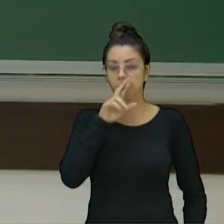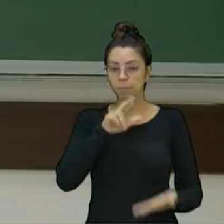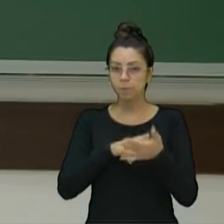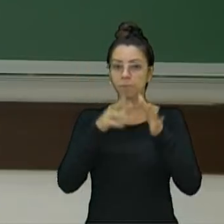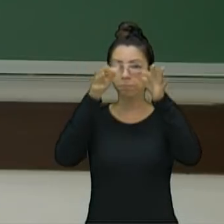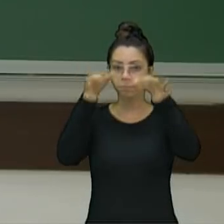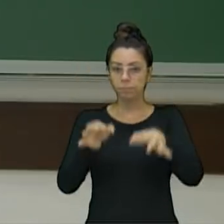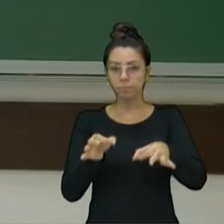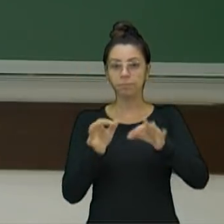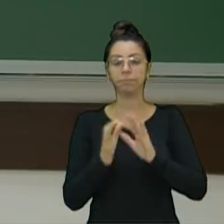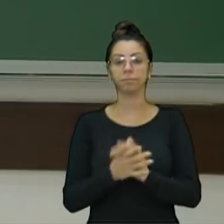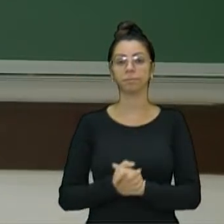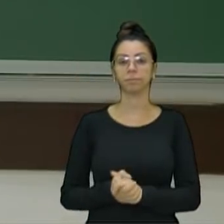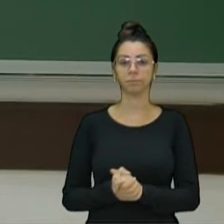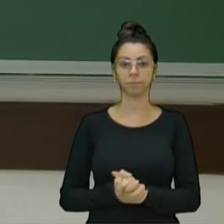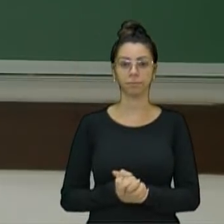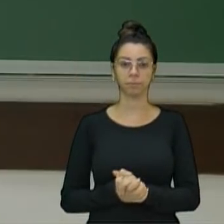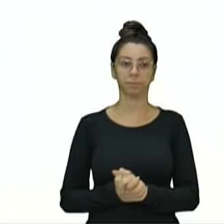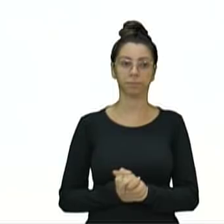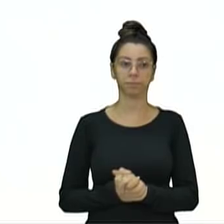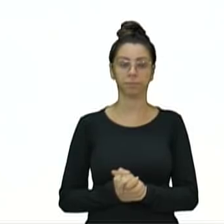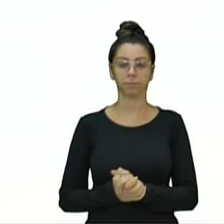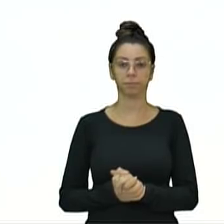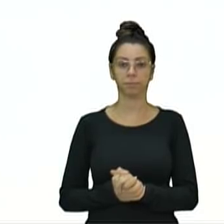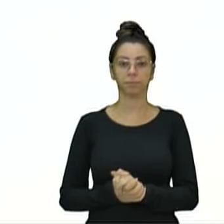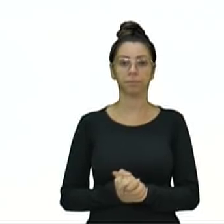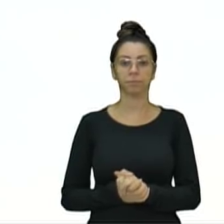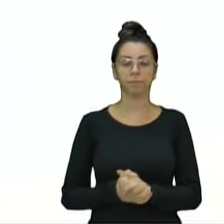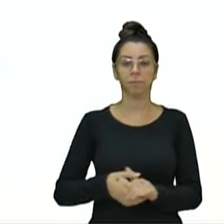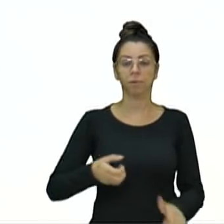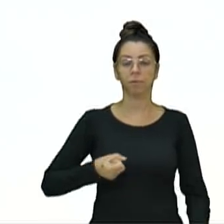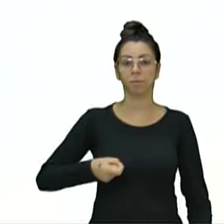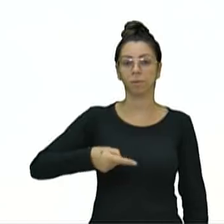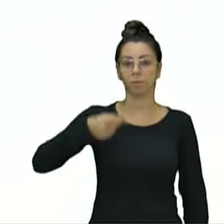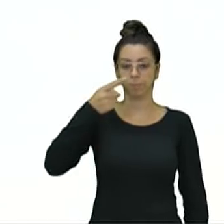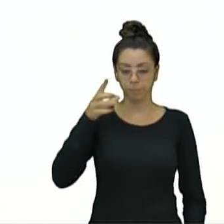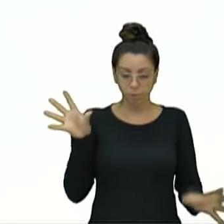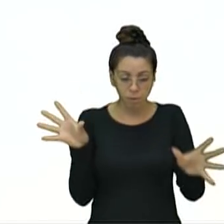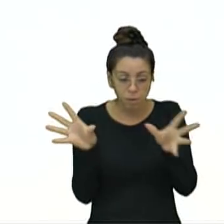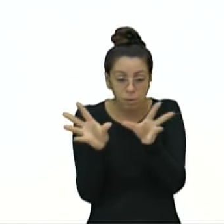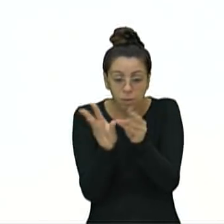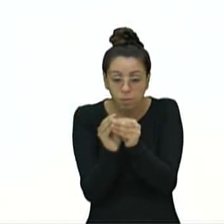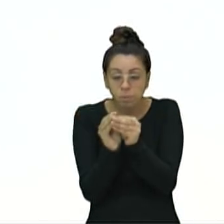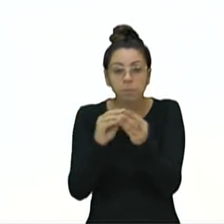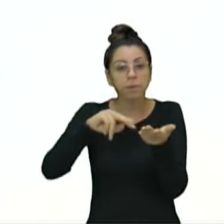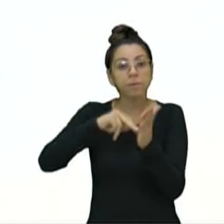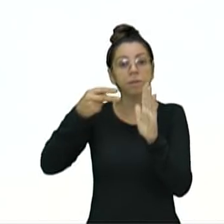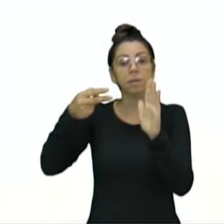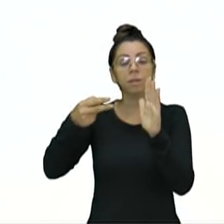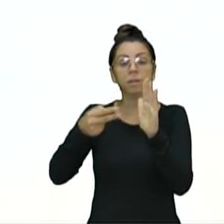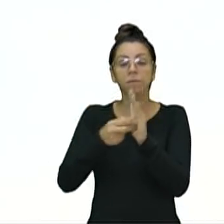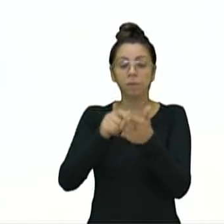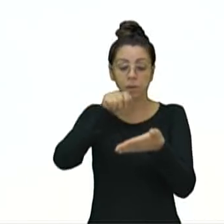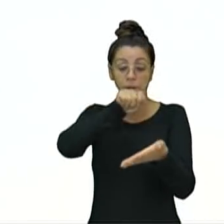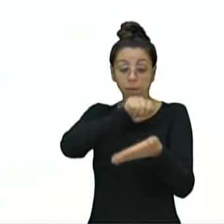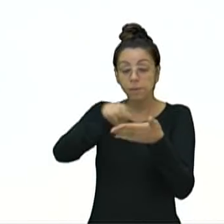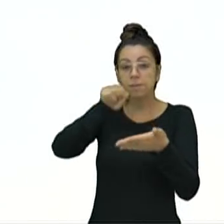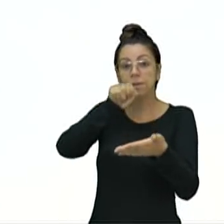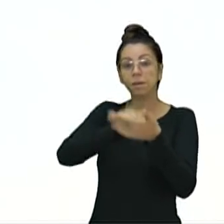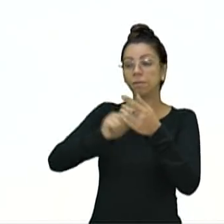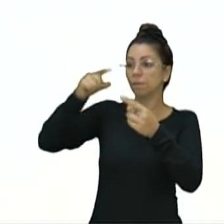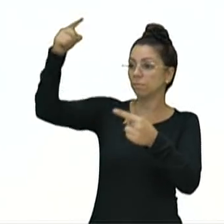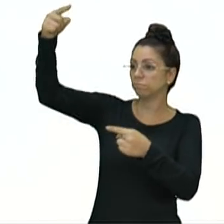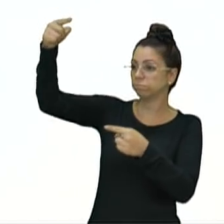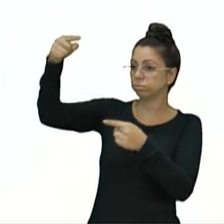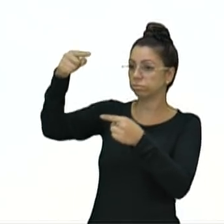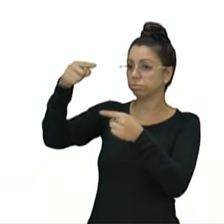certinho. Number 1. Resumir é escrever em poucas linhas o que de fato é